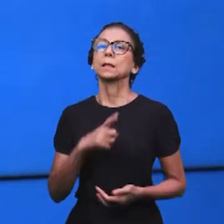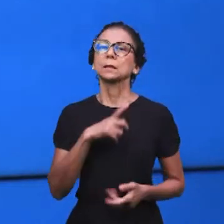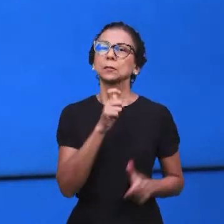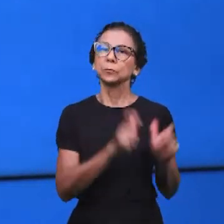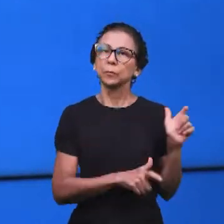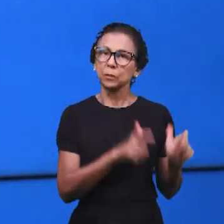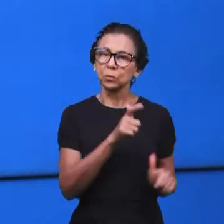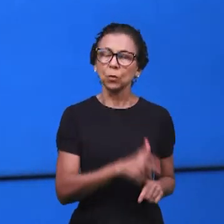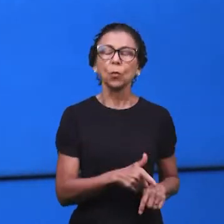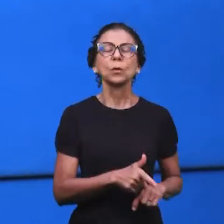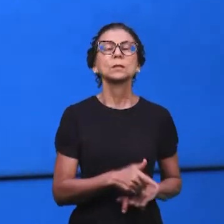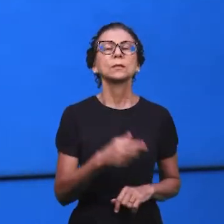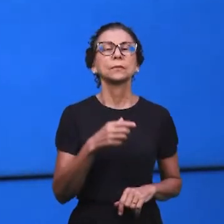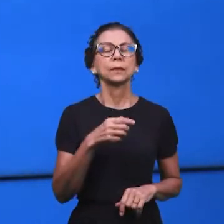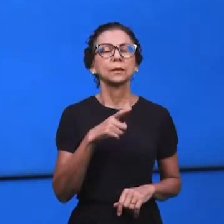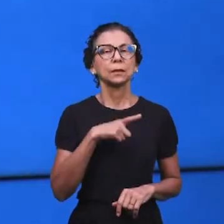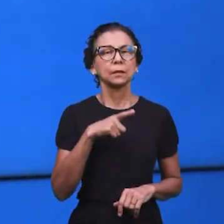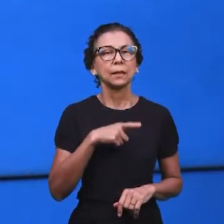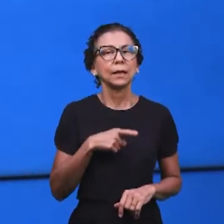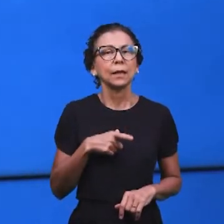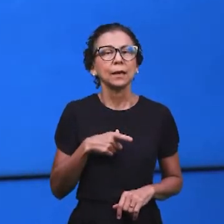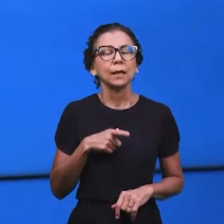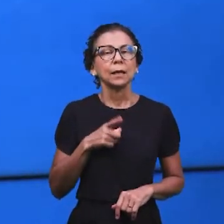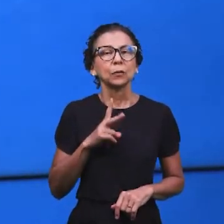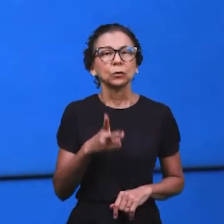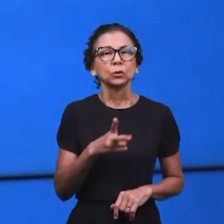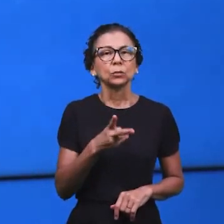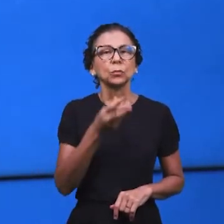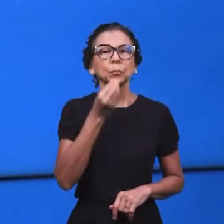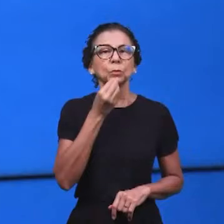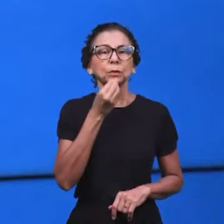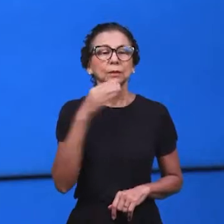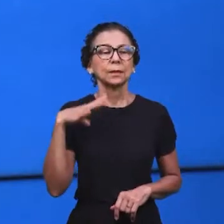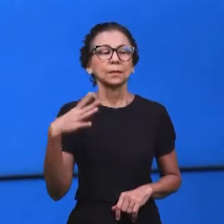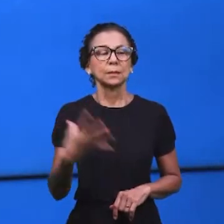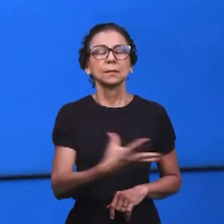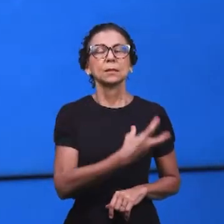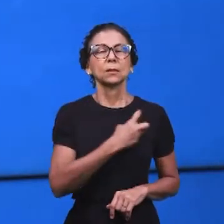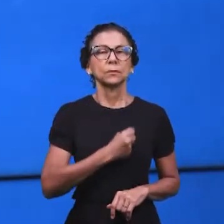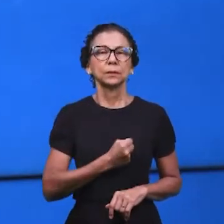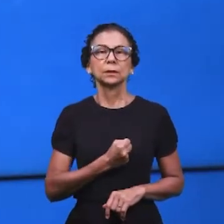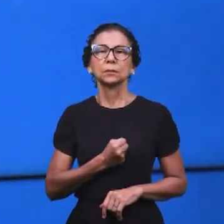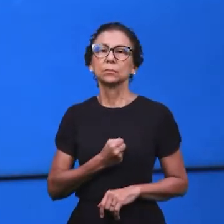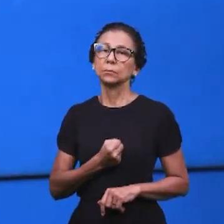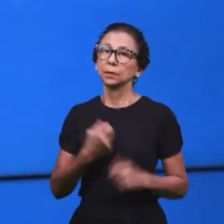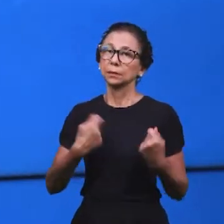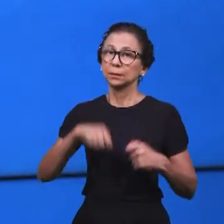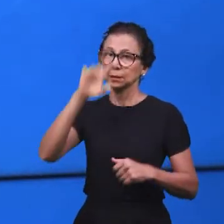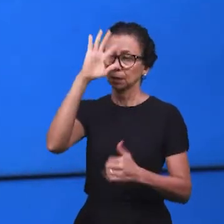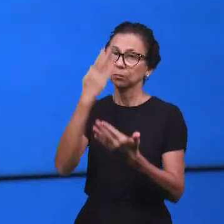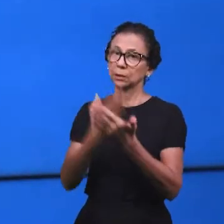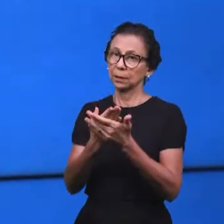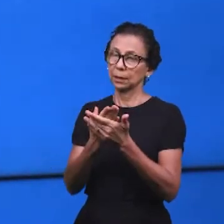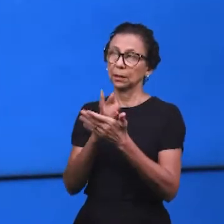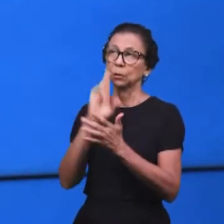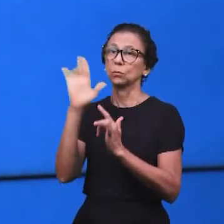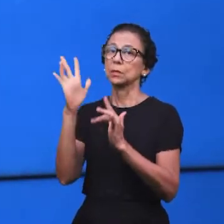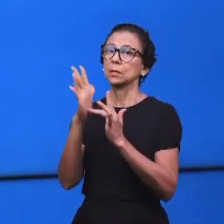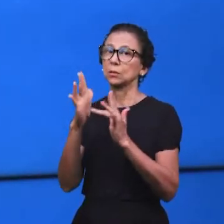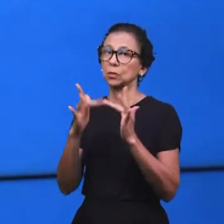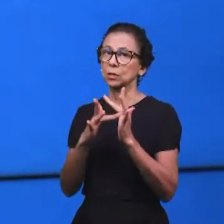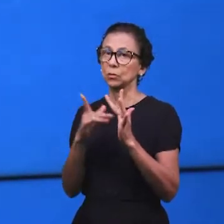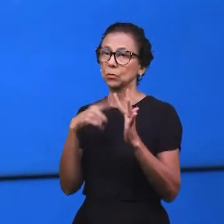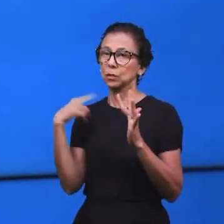dessa experiência de arrependimento, de confissão ao Senhor Jesus dos seus pecados, crer nele como Salvador para estarmos seguros